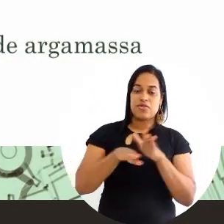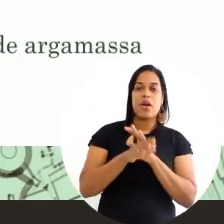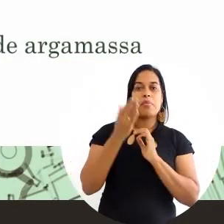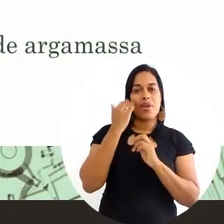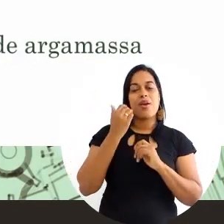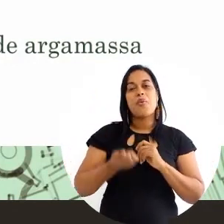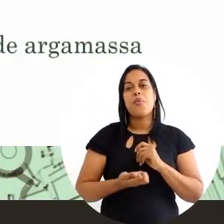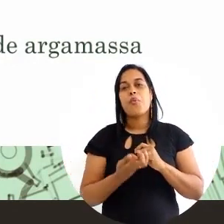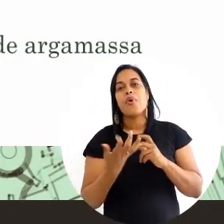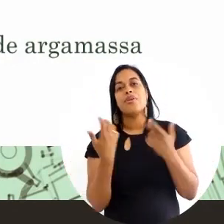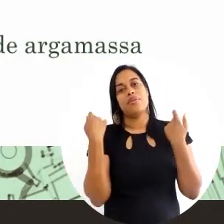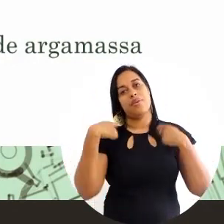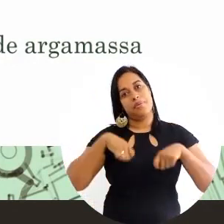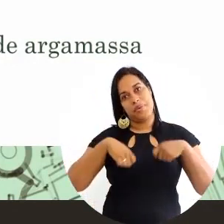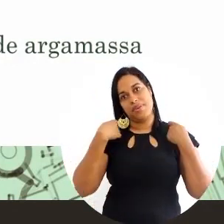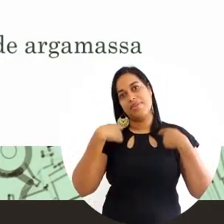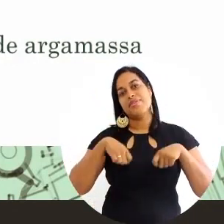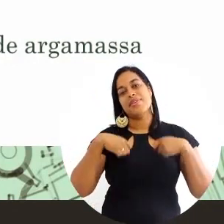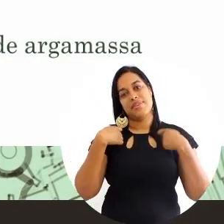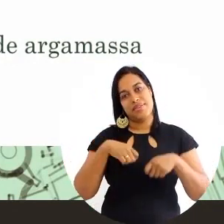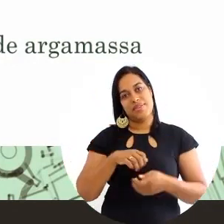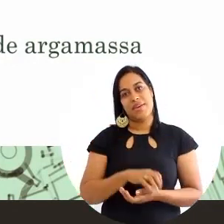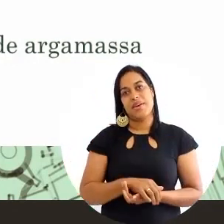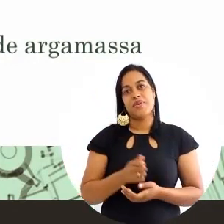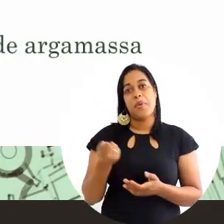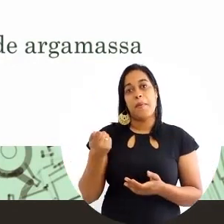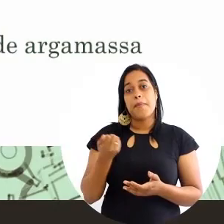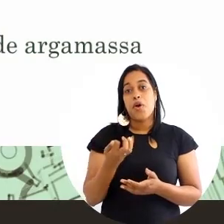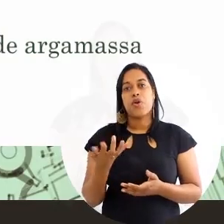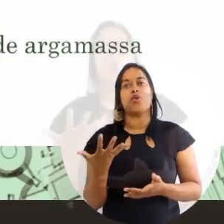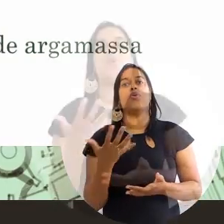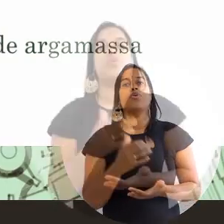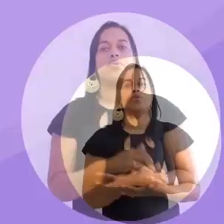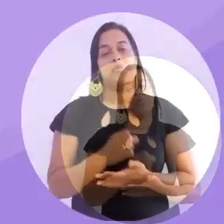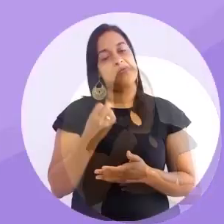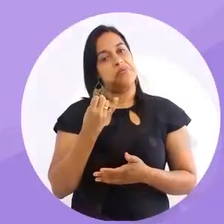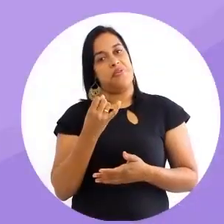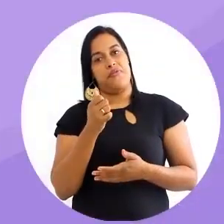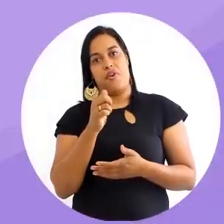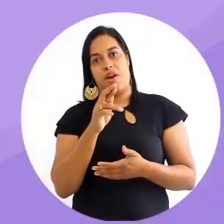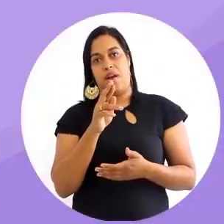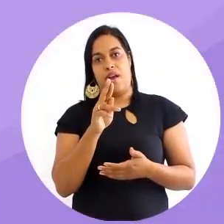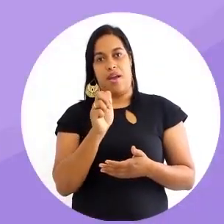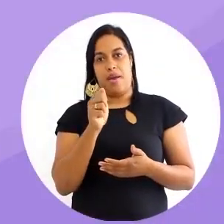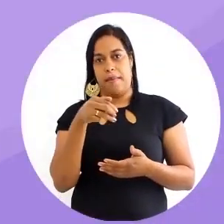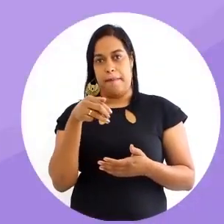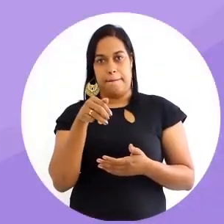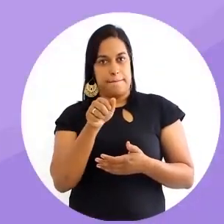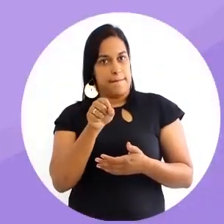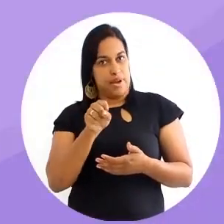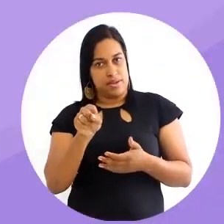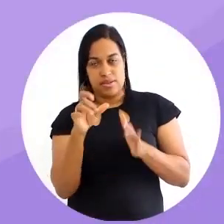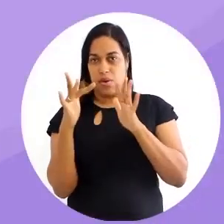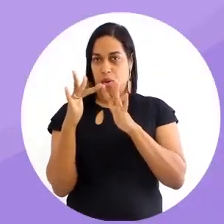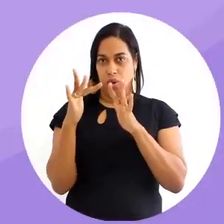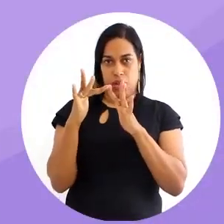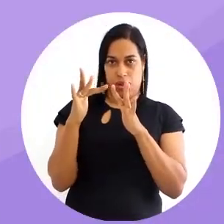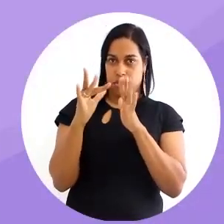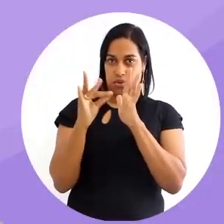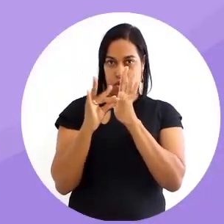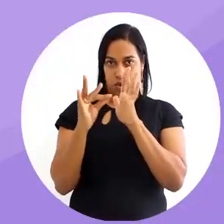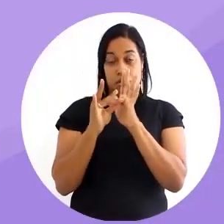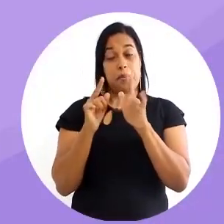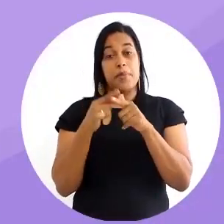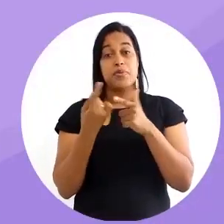você chega à quantidade que será necessária dos sacos do produto colante, seja argamassa, gesso cola ou mesmo cola de